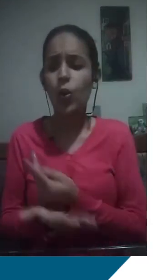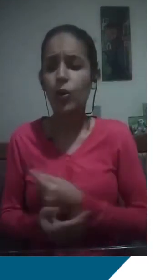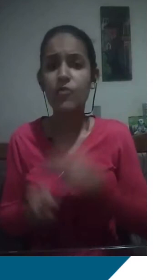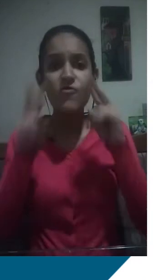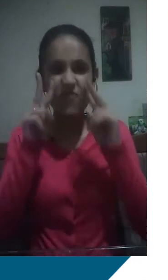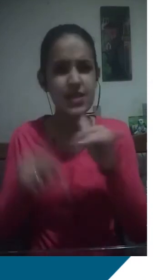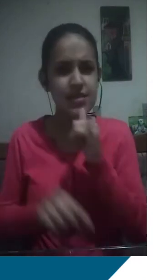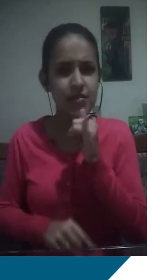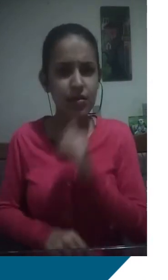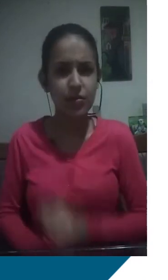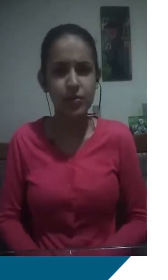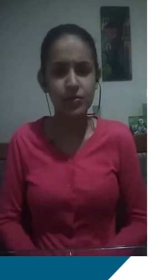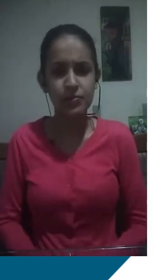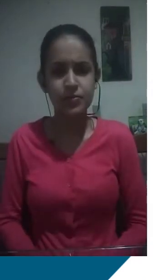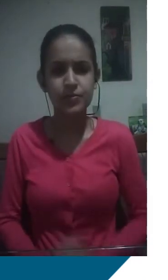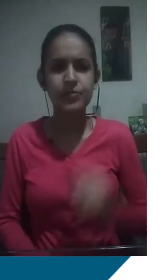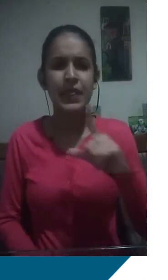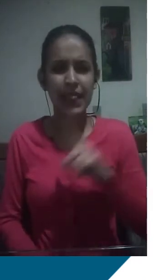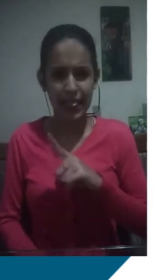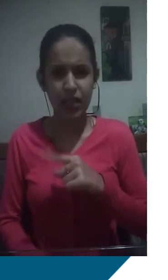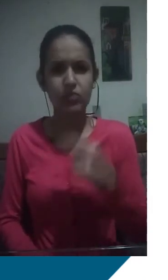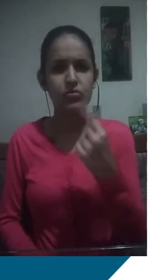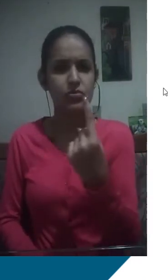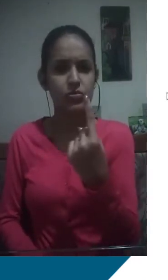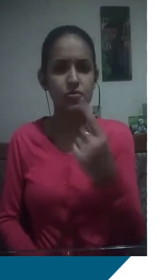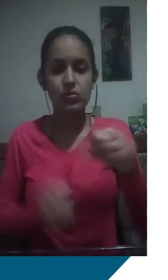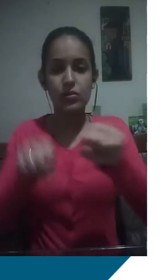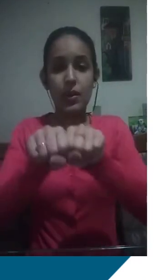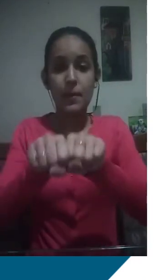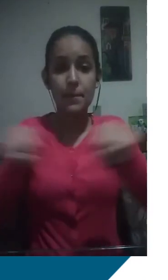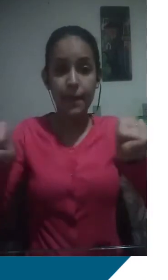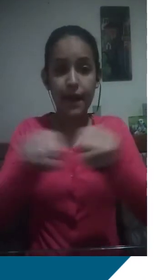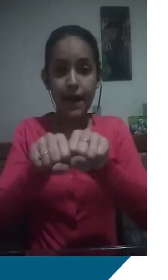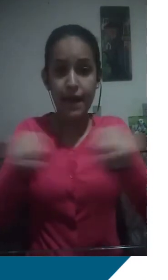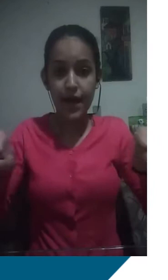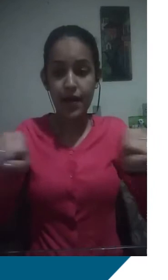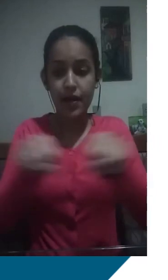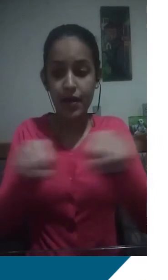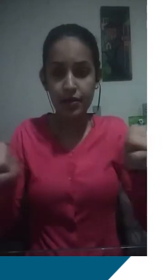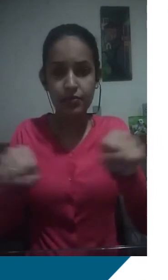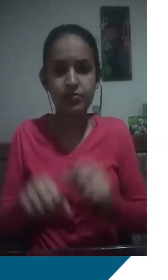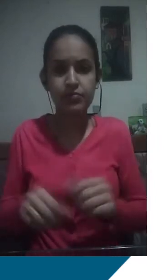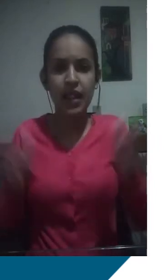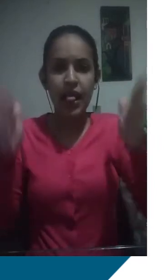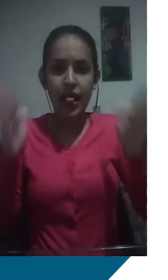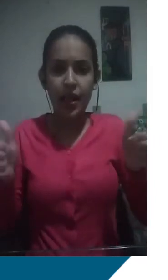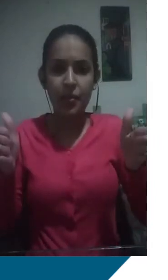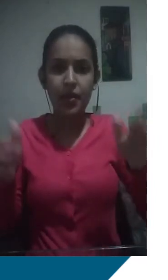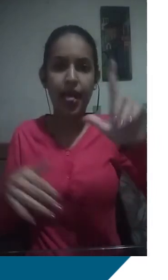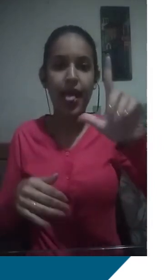exemplo que eu coloquei aqui para vocês. Eu tenho uma barra com um tamanho inicial que eu chamei de